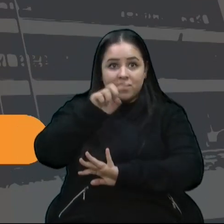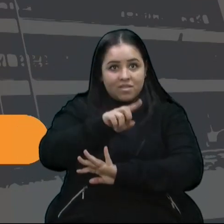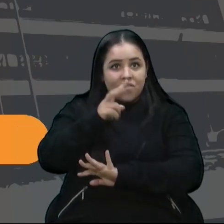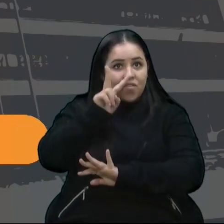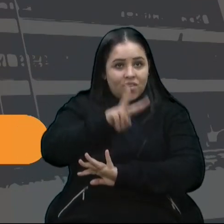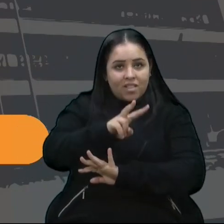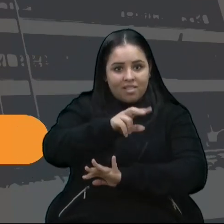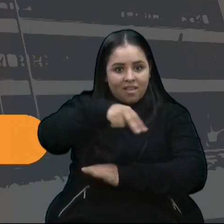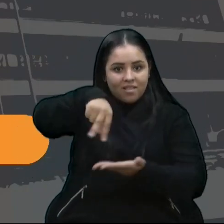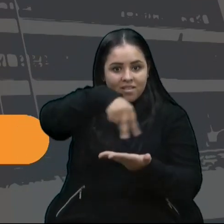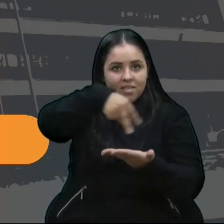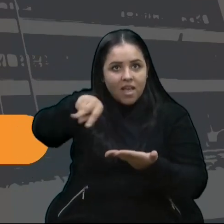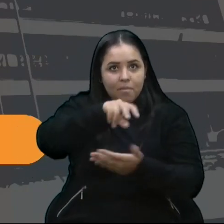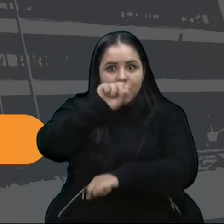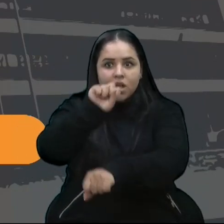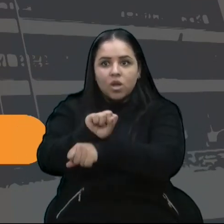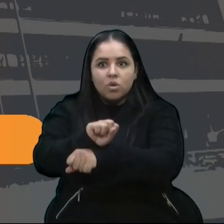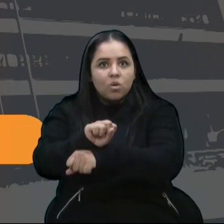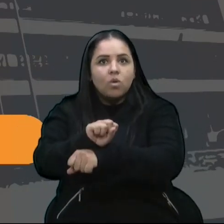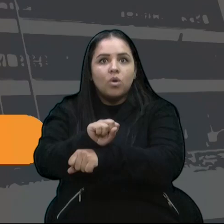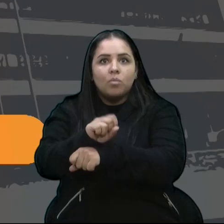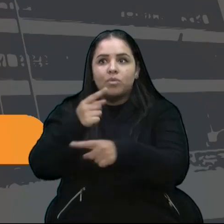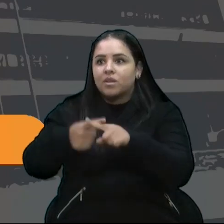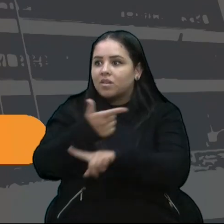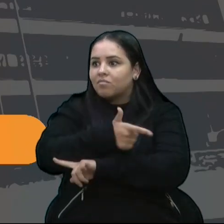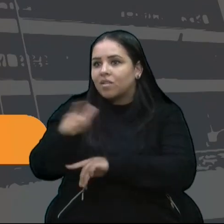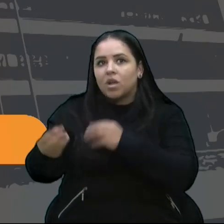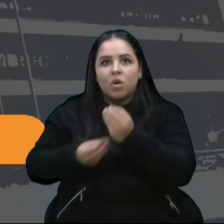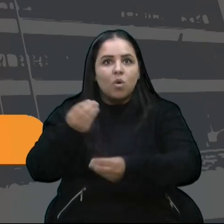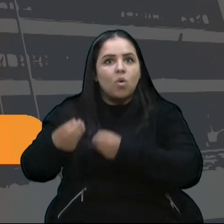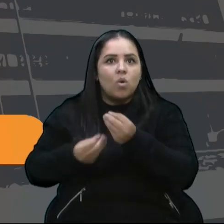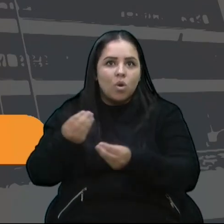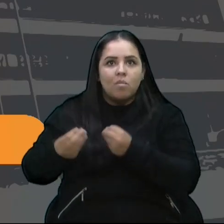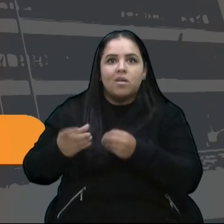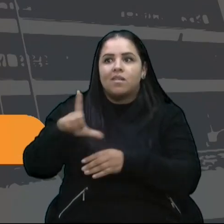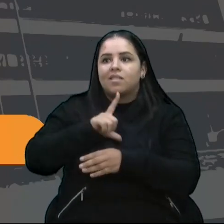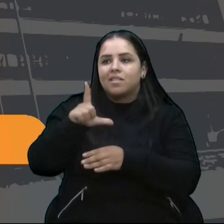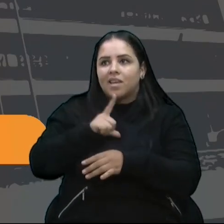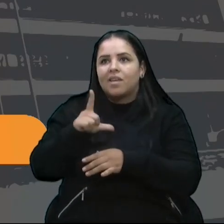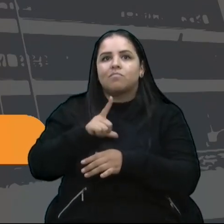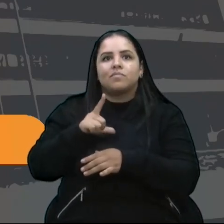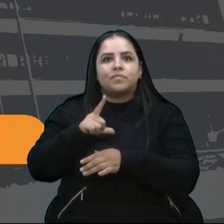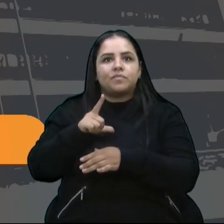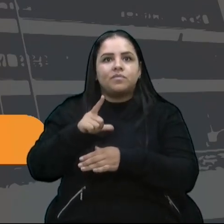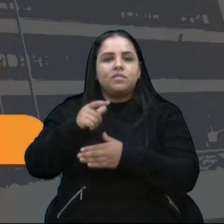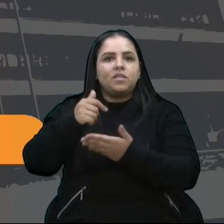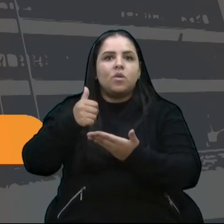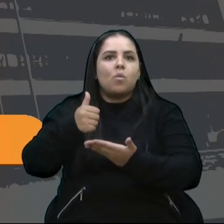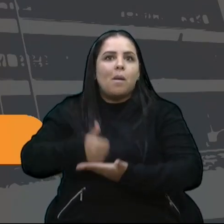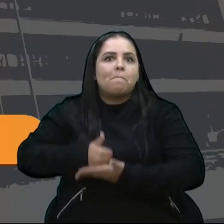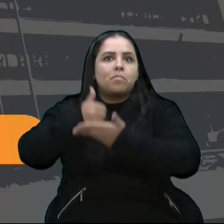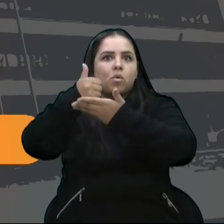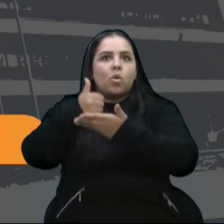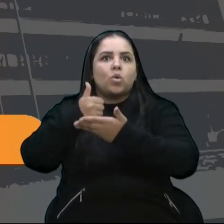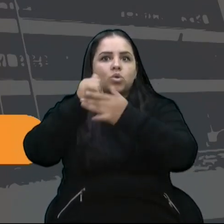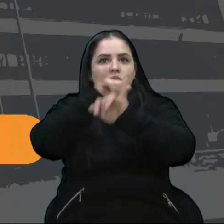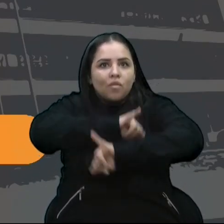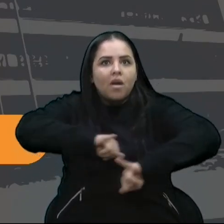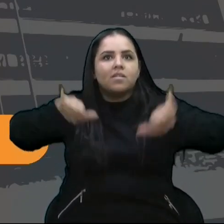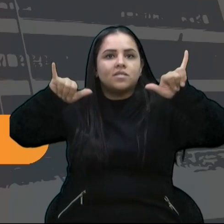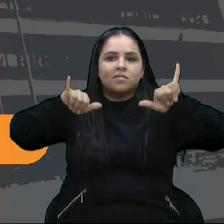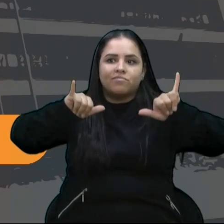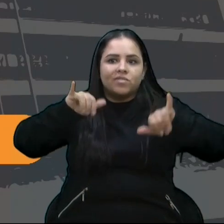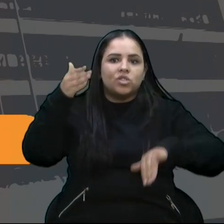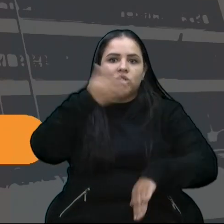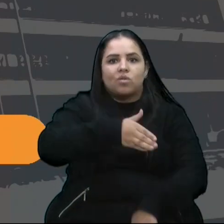de existir porque eles não tinham a possibilidade de ter acesso a uma assessoria de imprensa, porque eles chegaram numa assessoria de imprensa e aí a assessoria